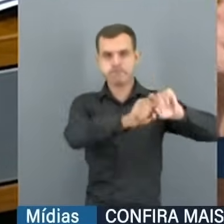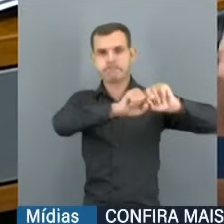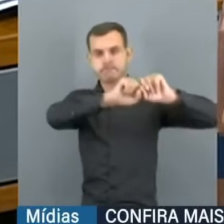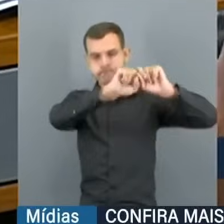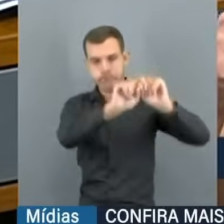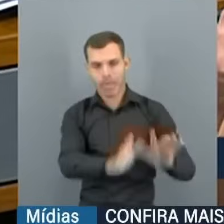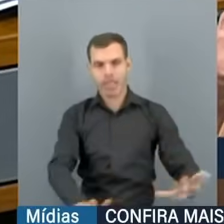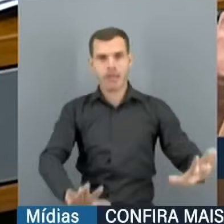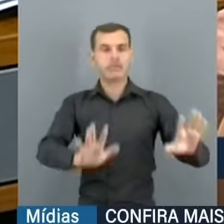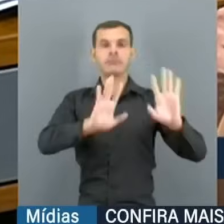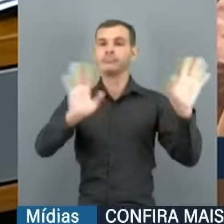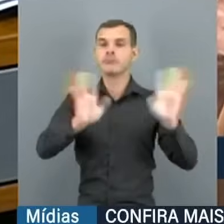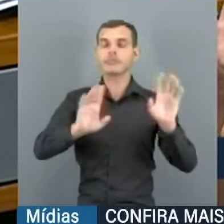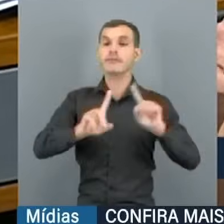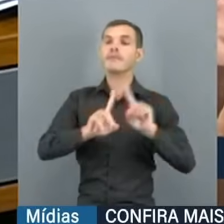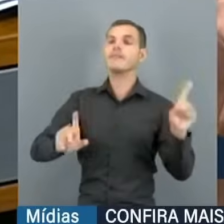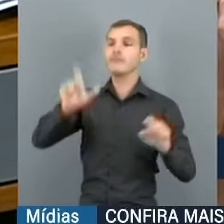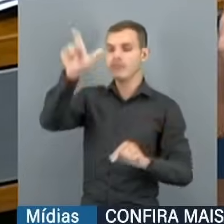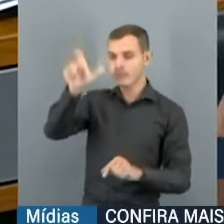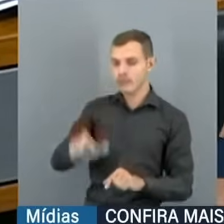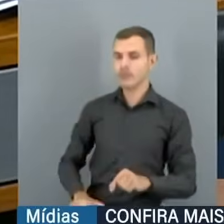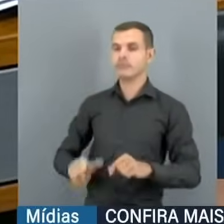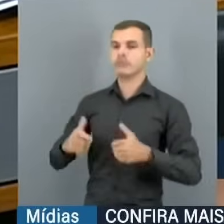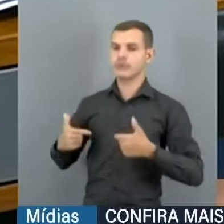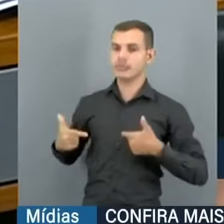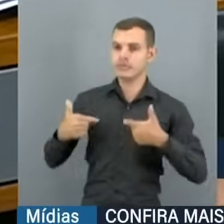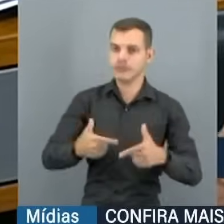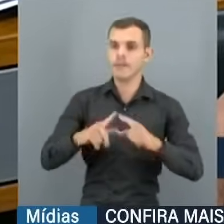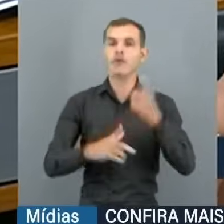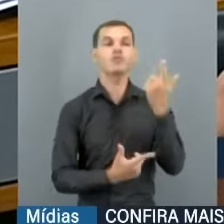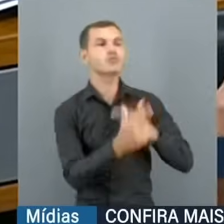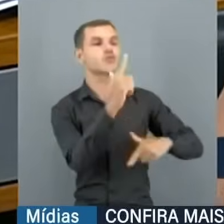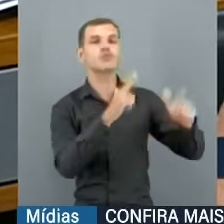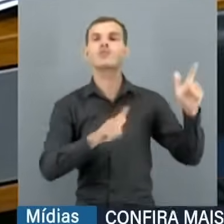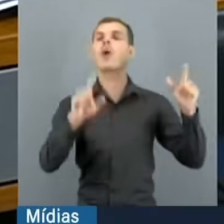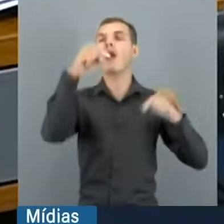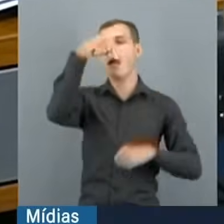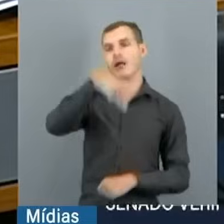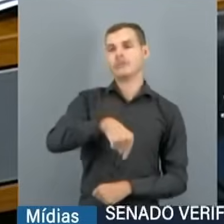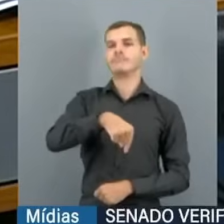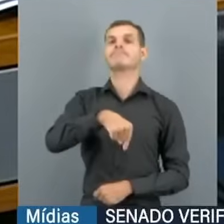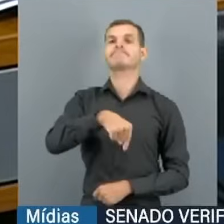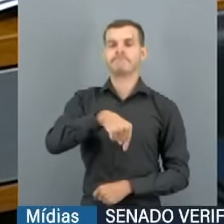O restante está aqui. O restante está aqui, ó,